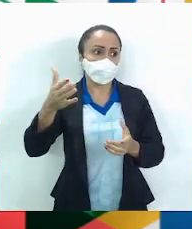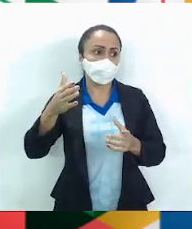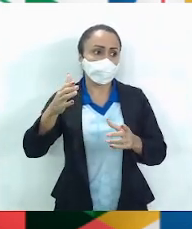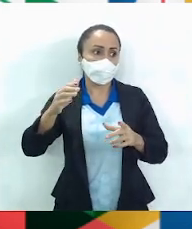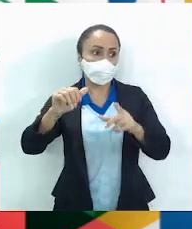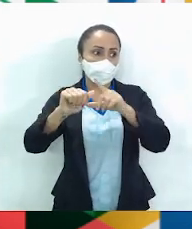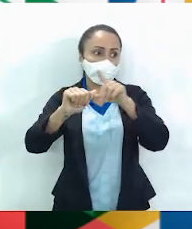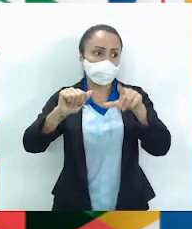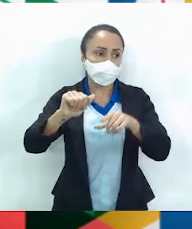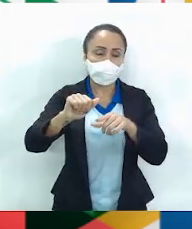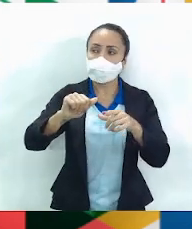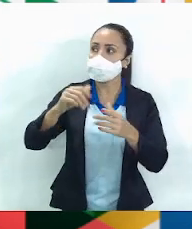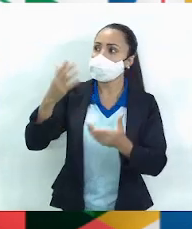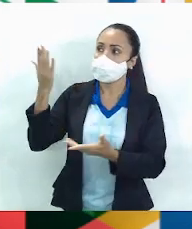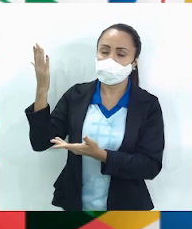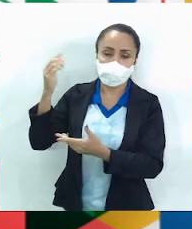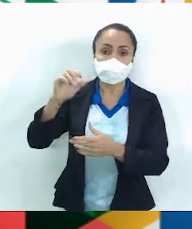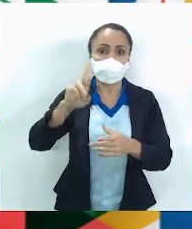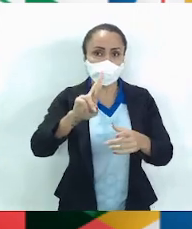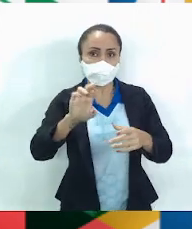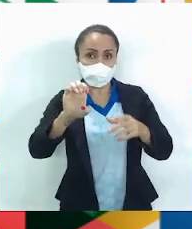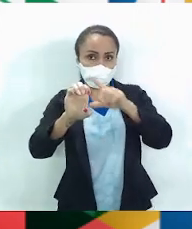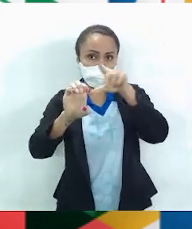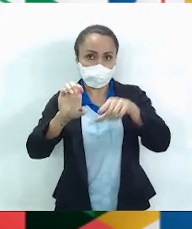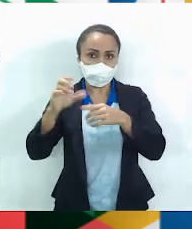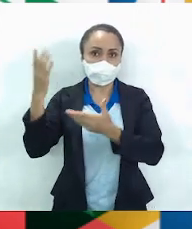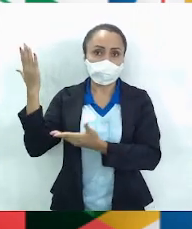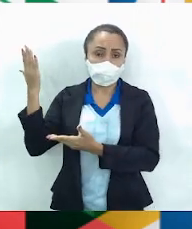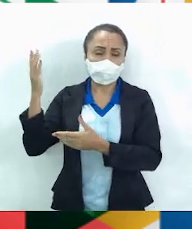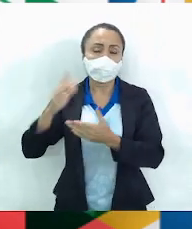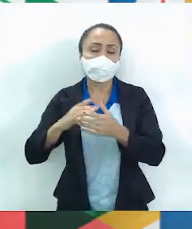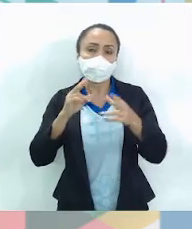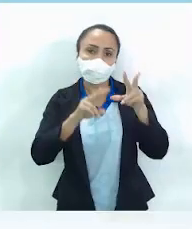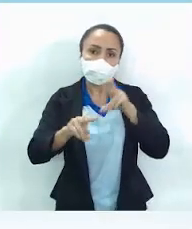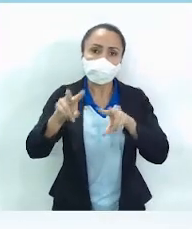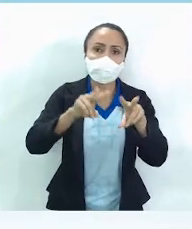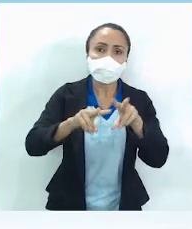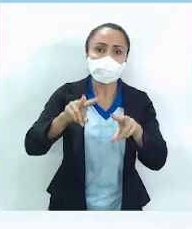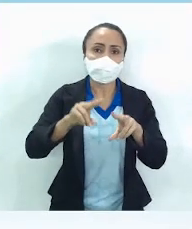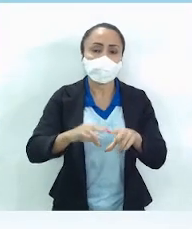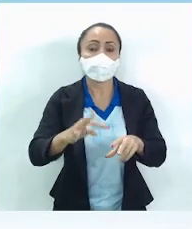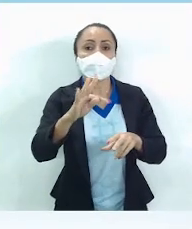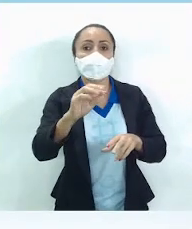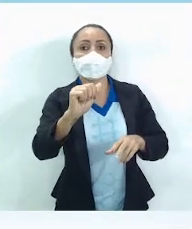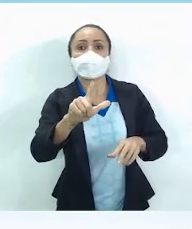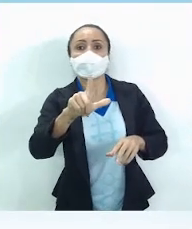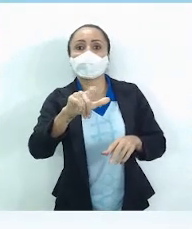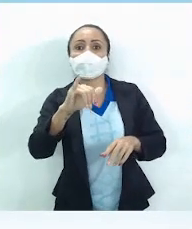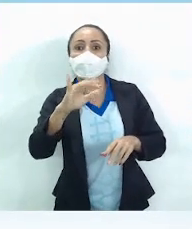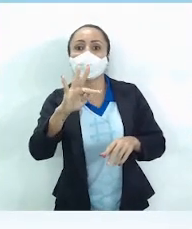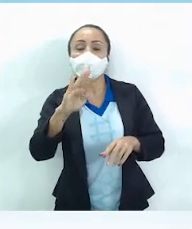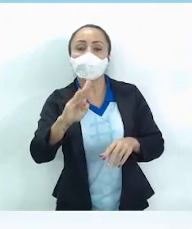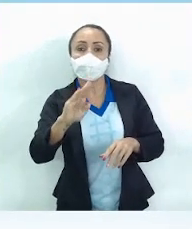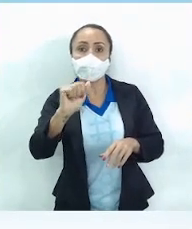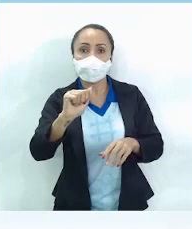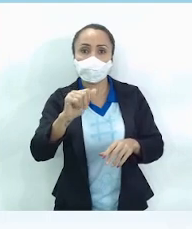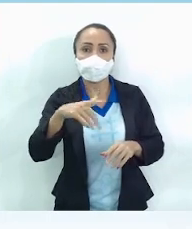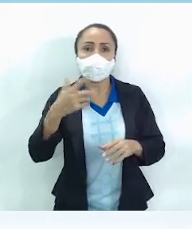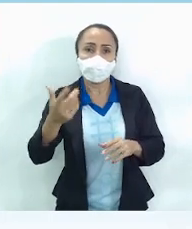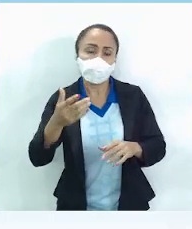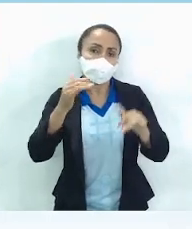Talibã. Então vocês que estão acompanhando o cenário geopolítico, viram que isso ocupou as notícias ao